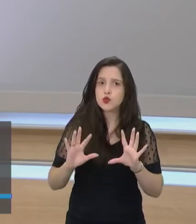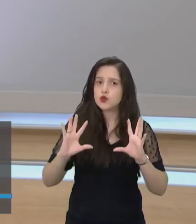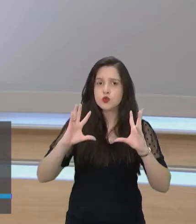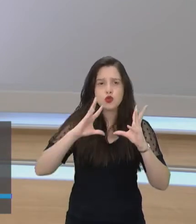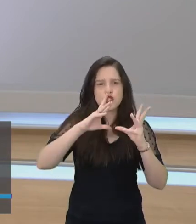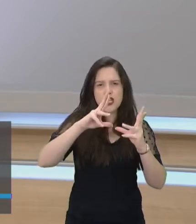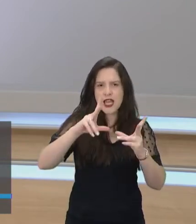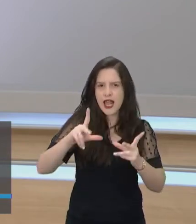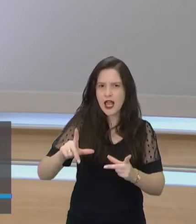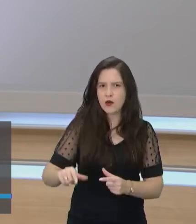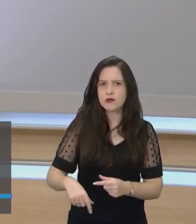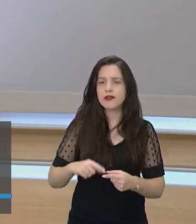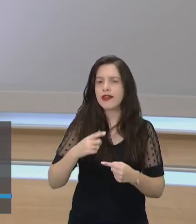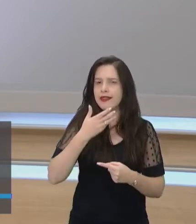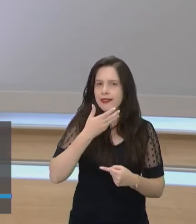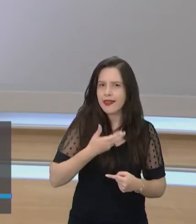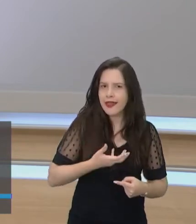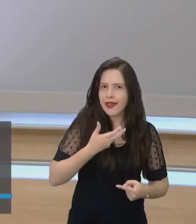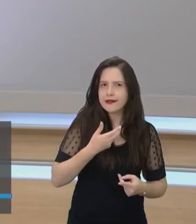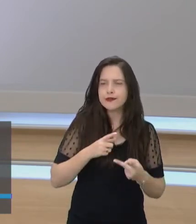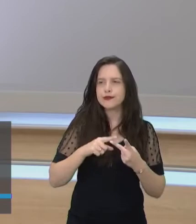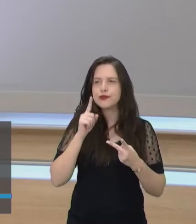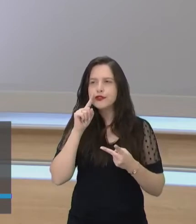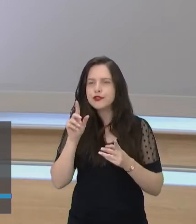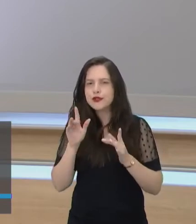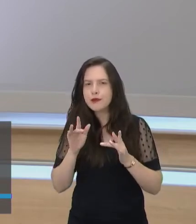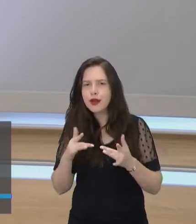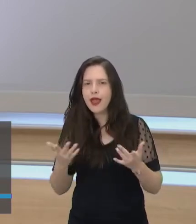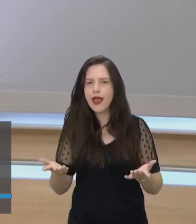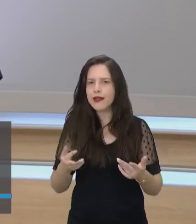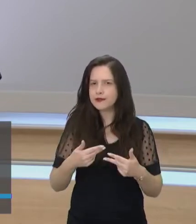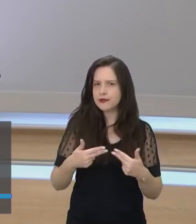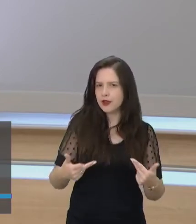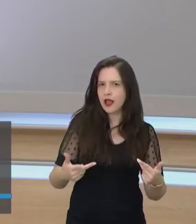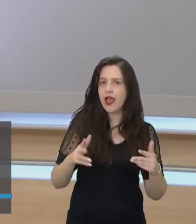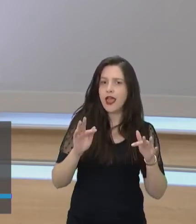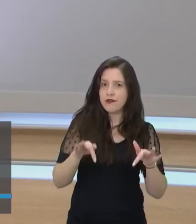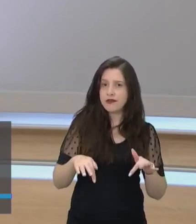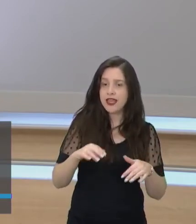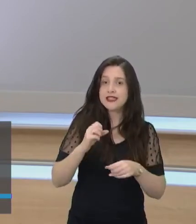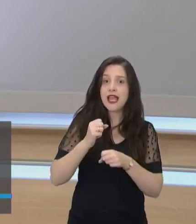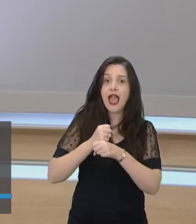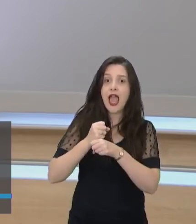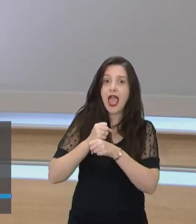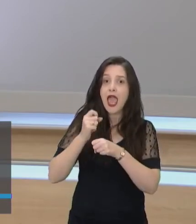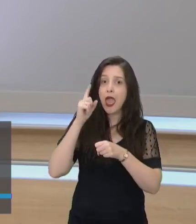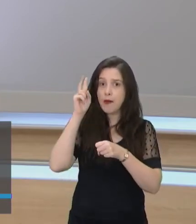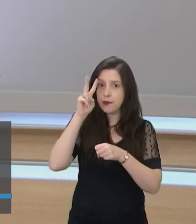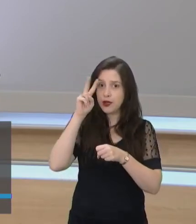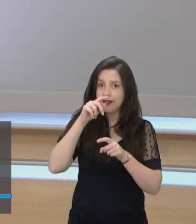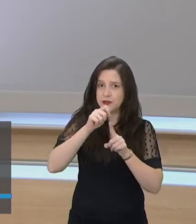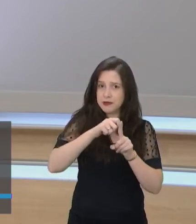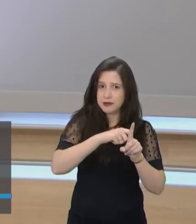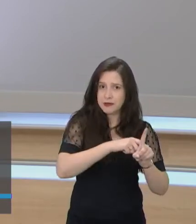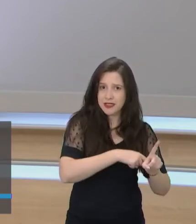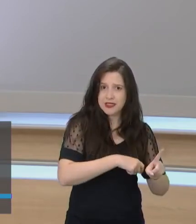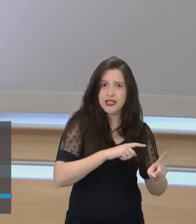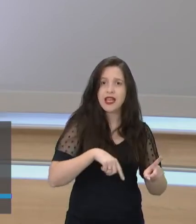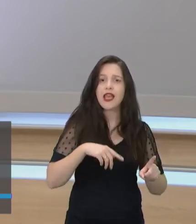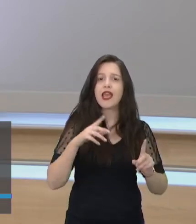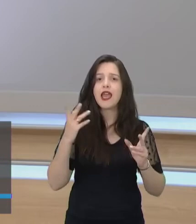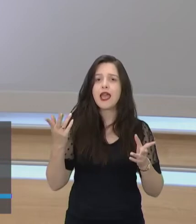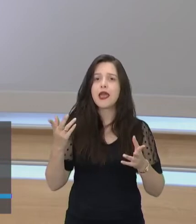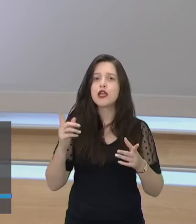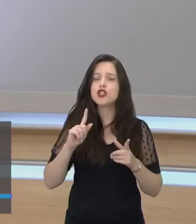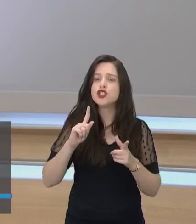Páscoa, Natal, Dia dos Namorados, enfim, essas épocas do ano onde a gente tende a consumir mais e, consequentemente,